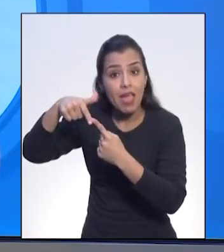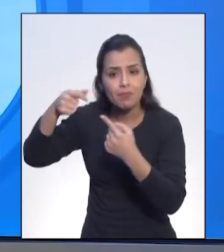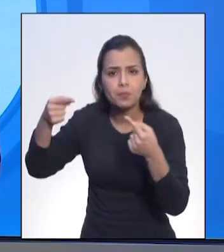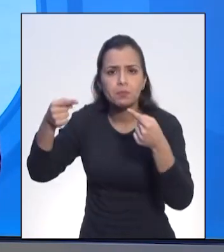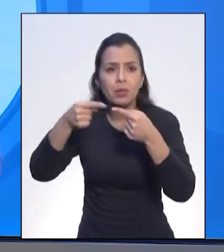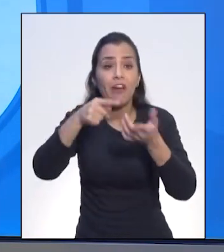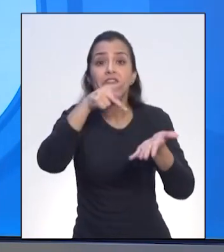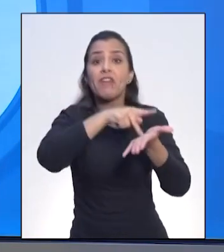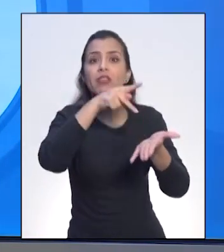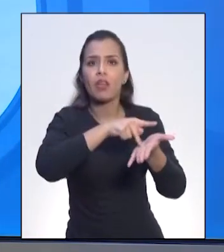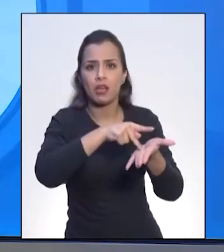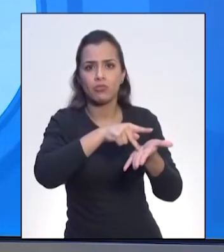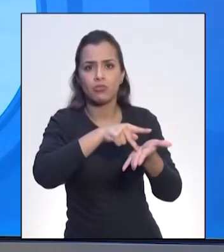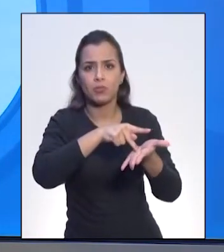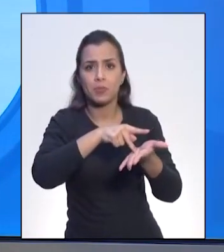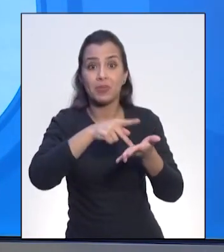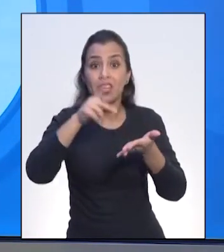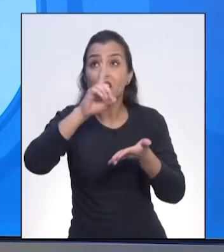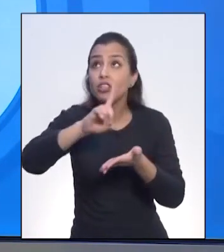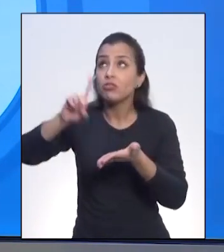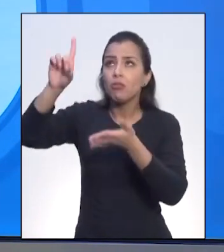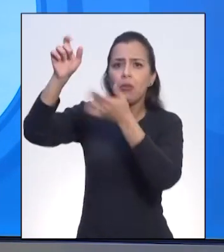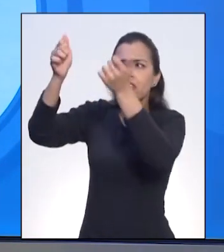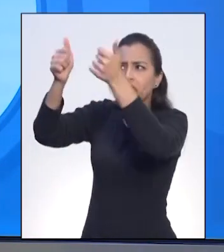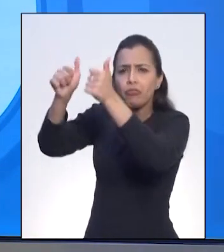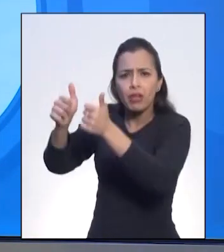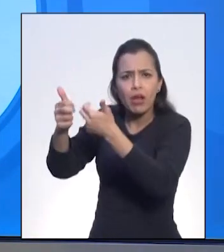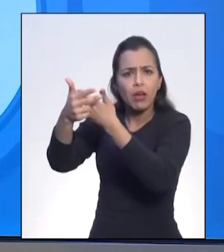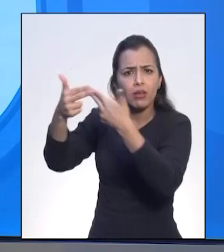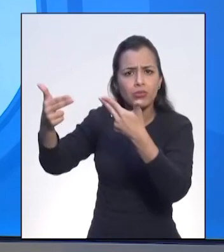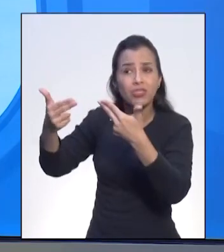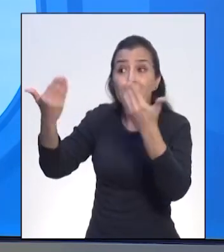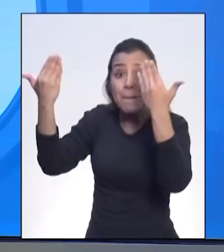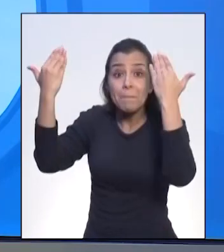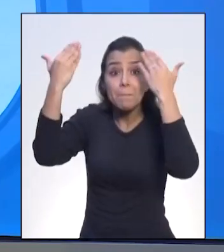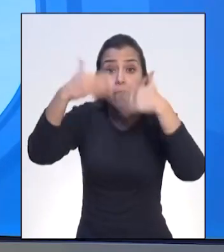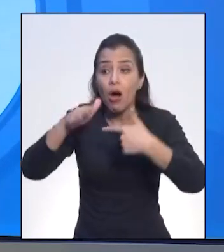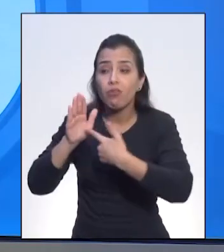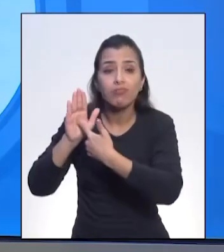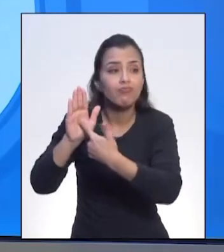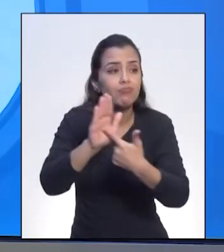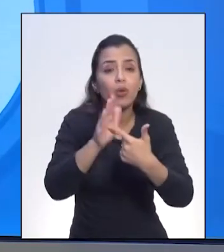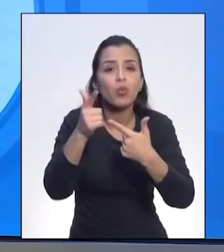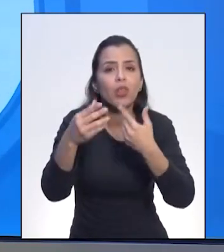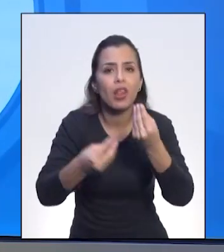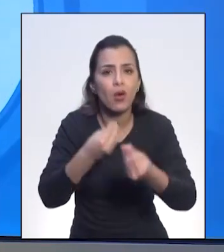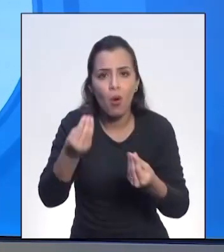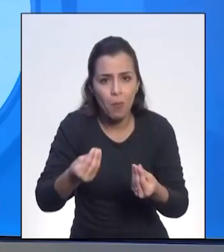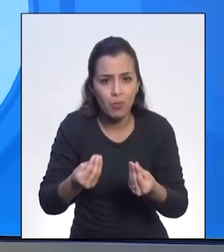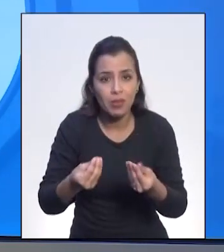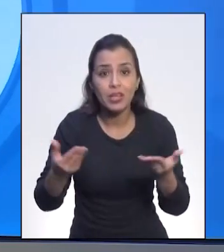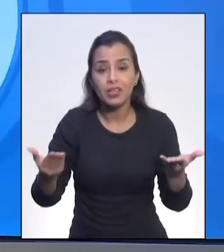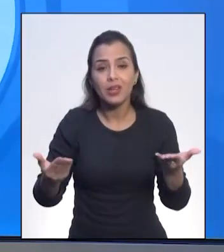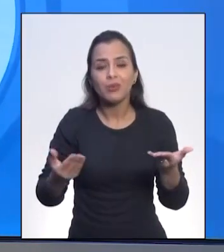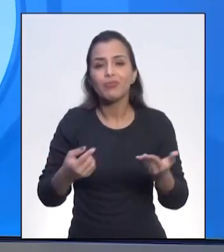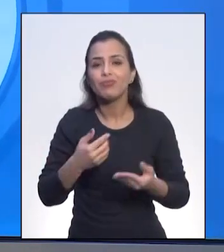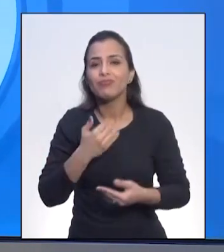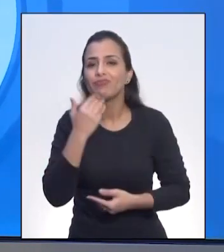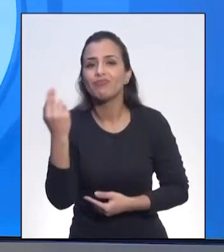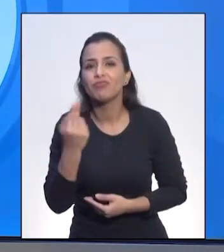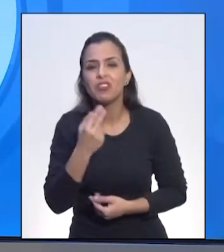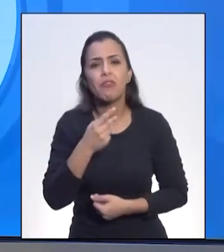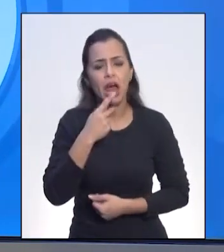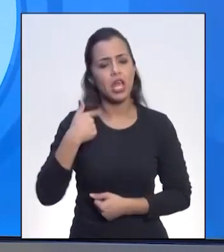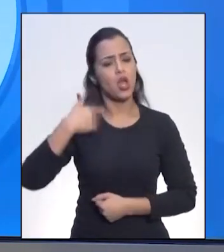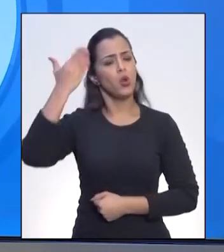verdade, e a noção de divindade é uma noção que eu não tenho como comprovar pelos meus sentidos. Então não faz sentido eu falar que eu sei,